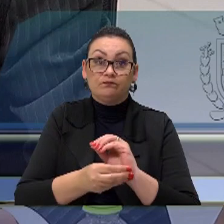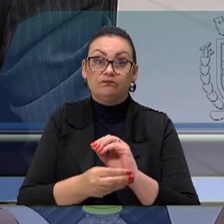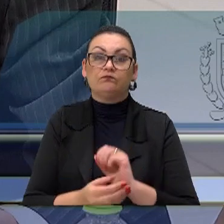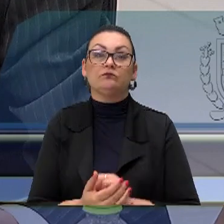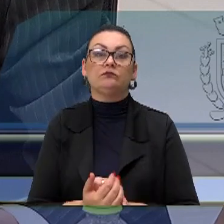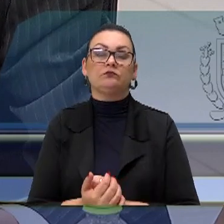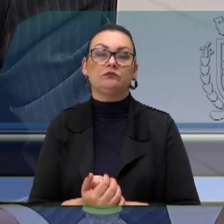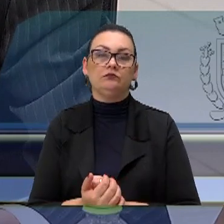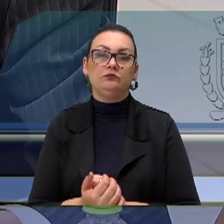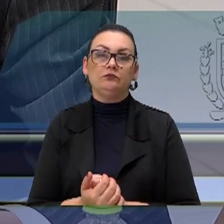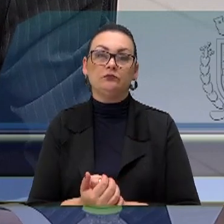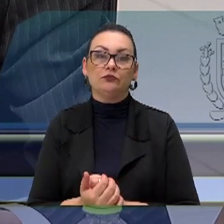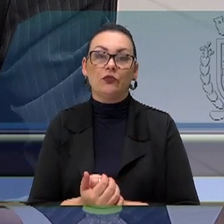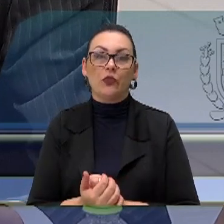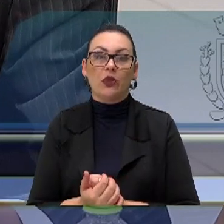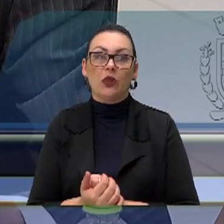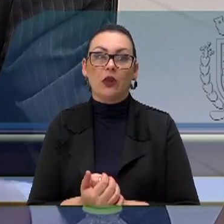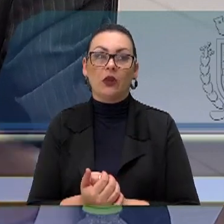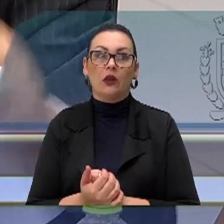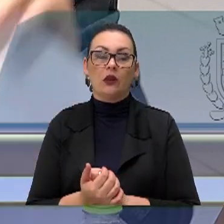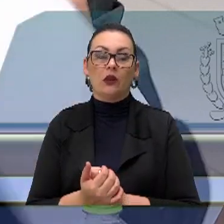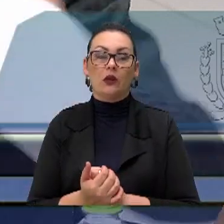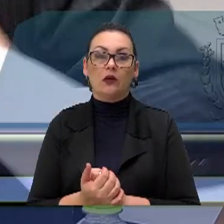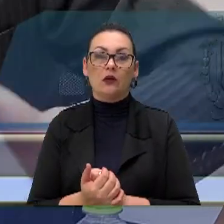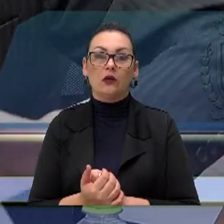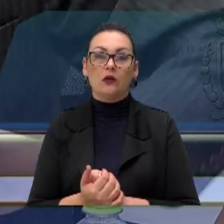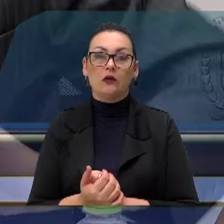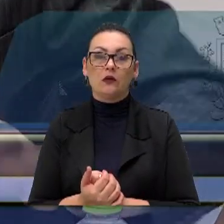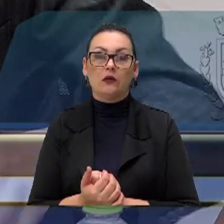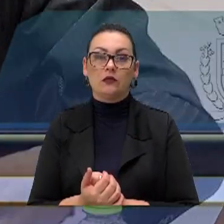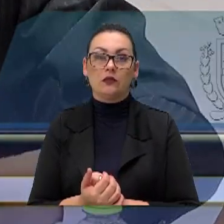gente tenha condições de votar o projeto.